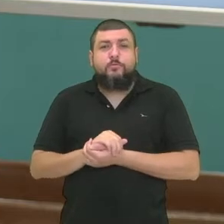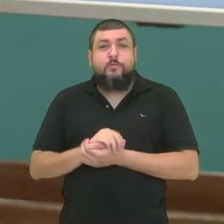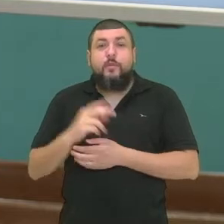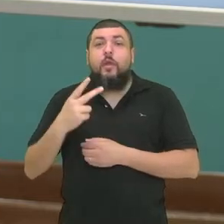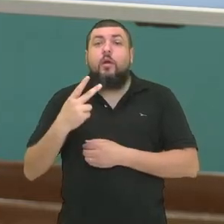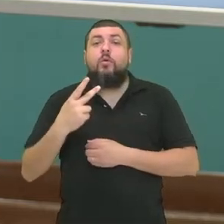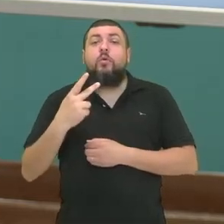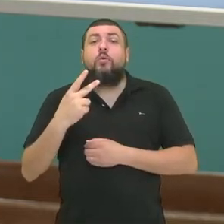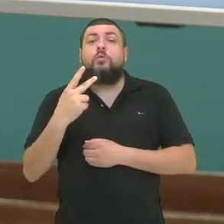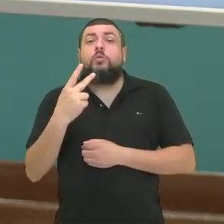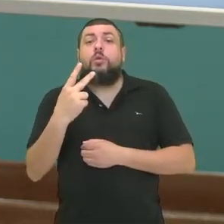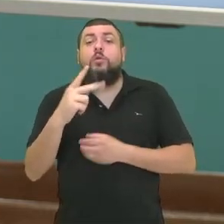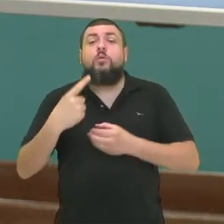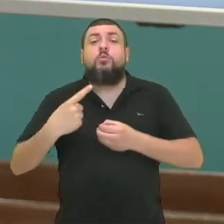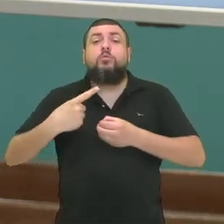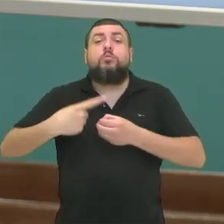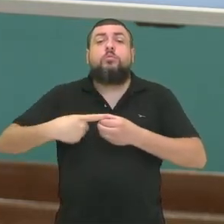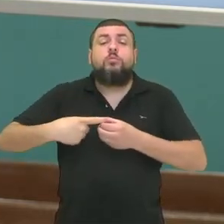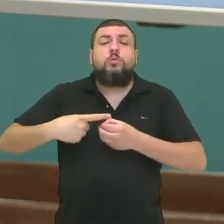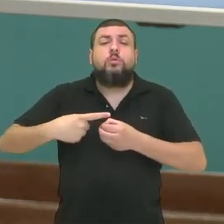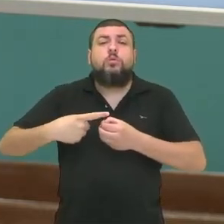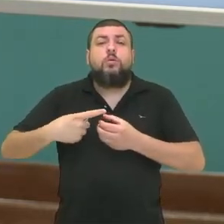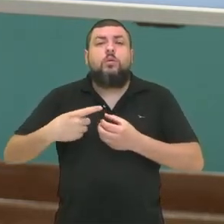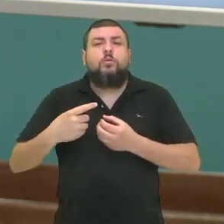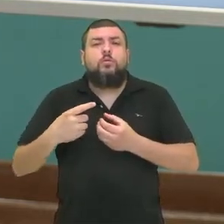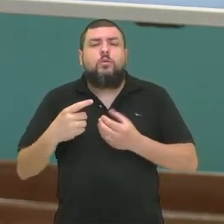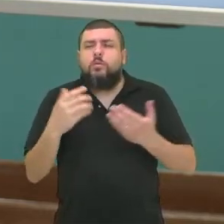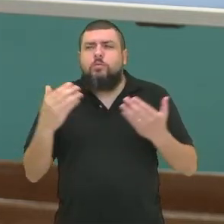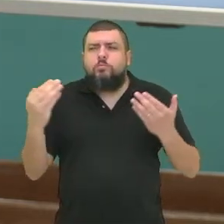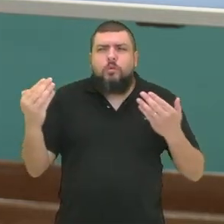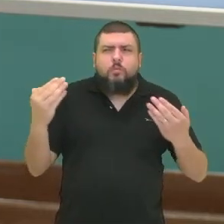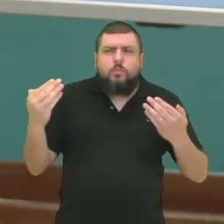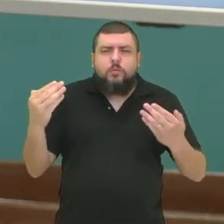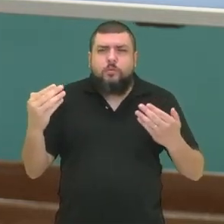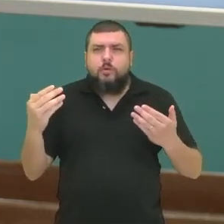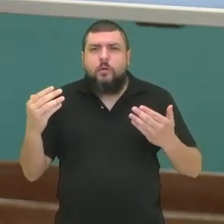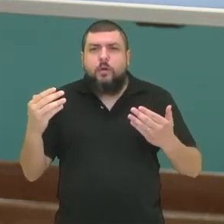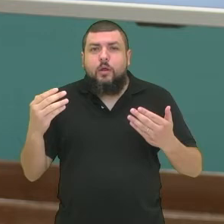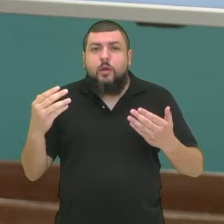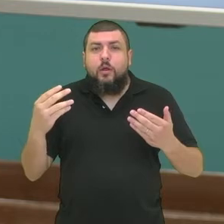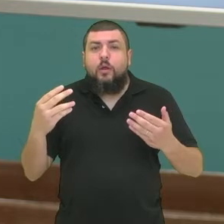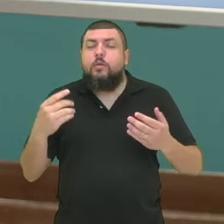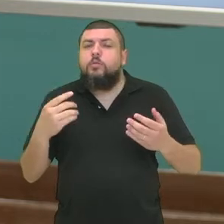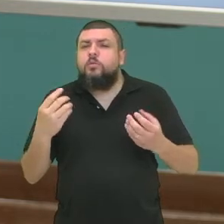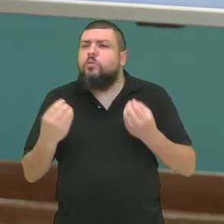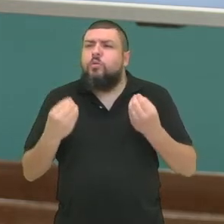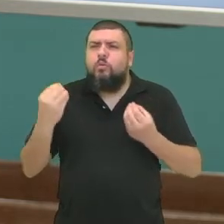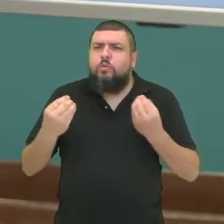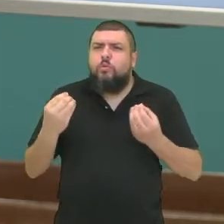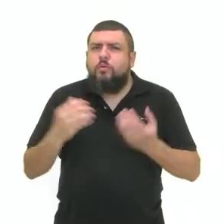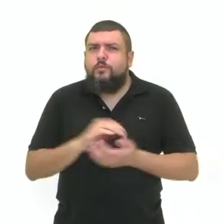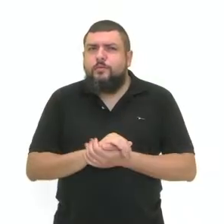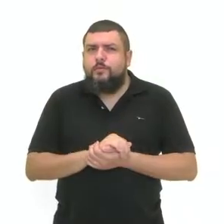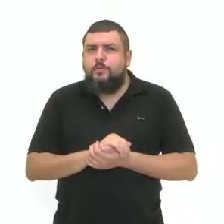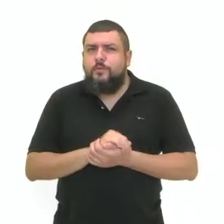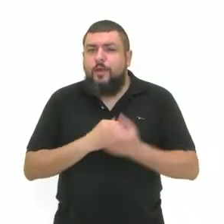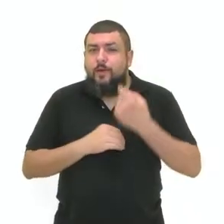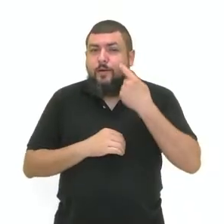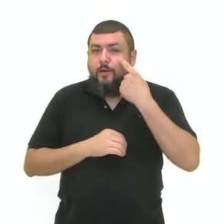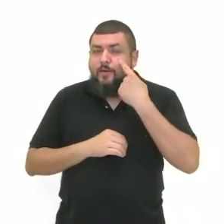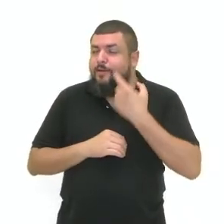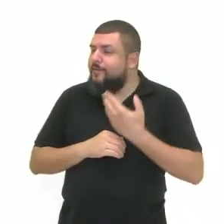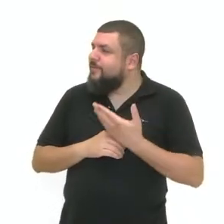de vivência, comparado com, por exemplo, os da África, né? Se são semelhantes ou não? Então aqui, por exemplo, olha só uma paisagem aqui da